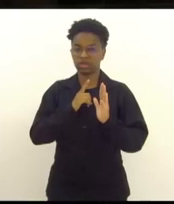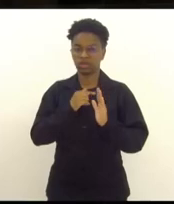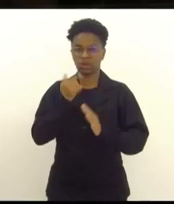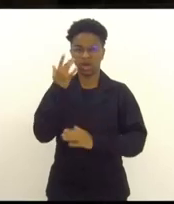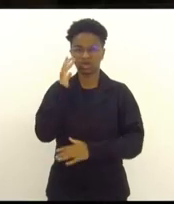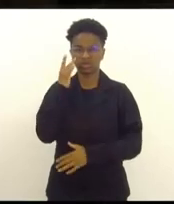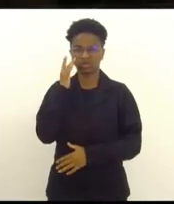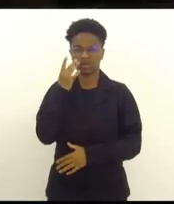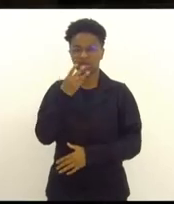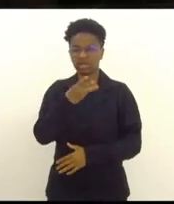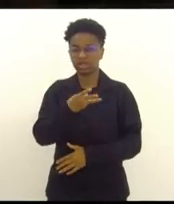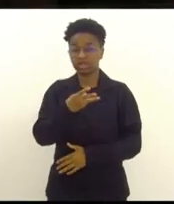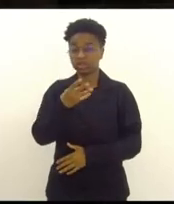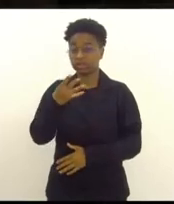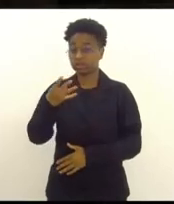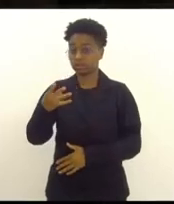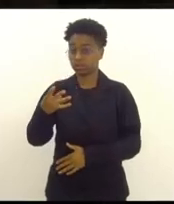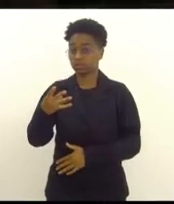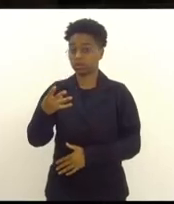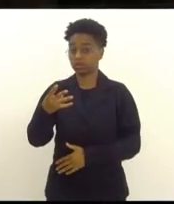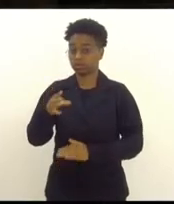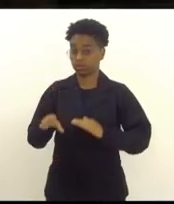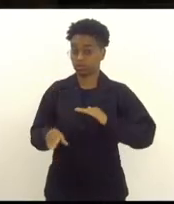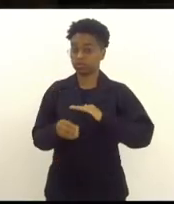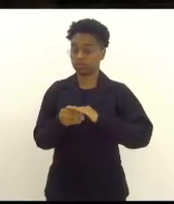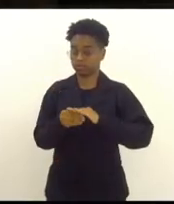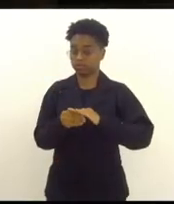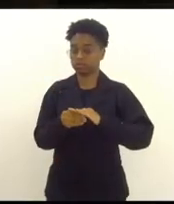memória 34 emendas